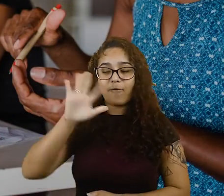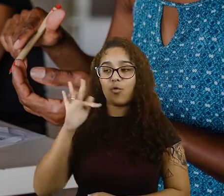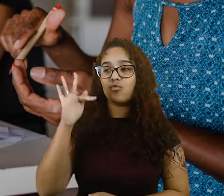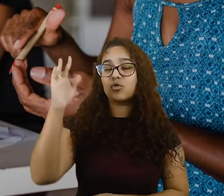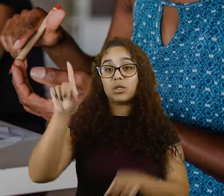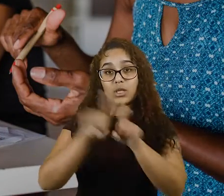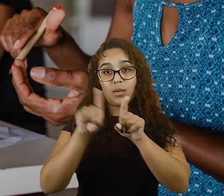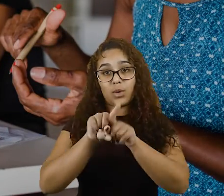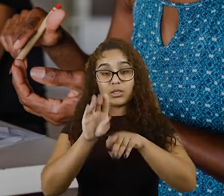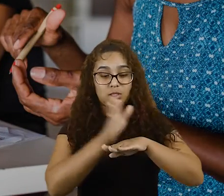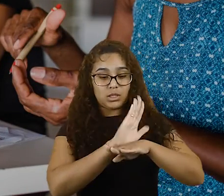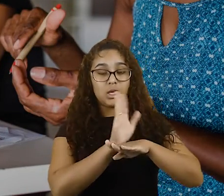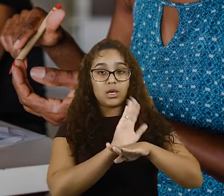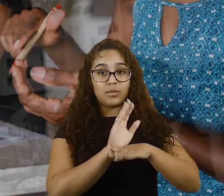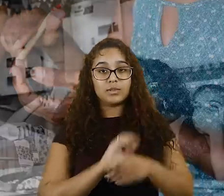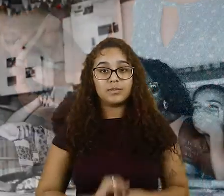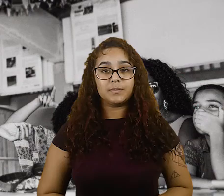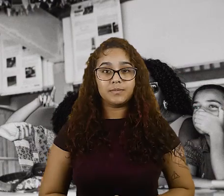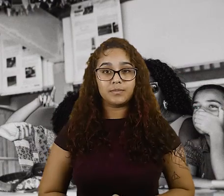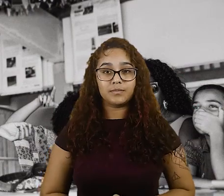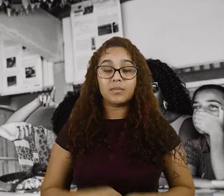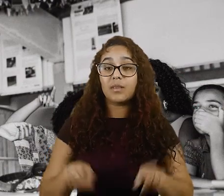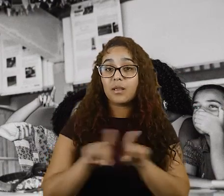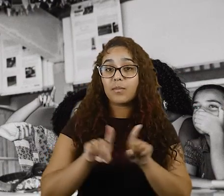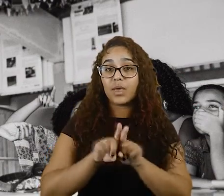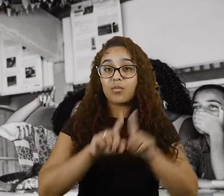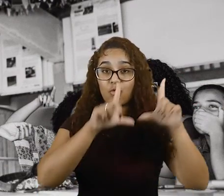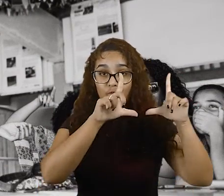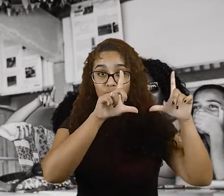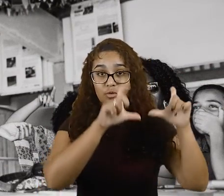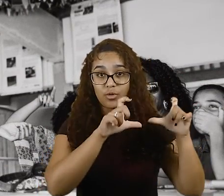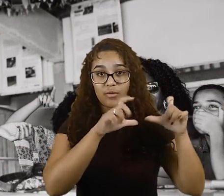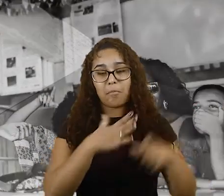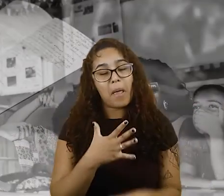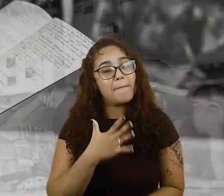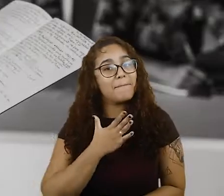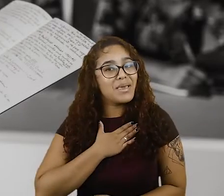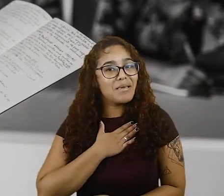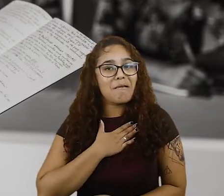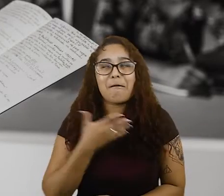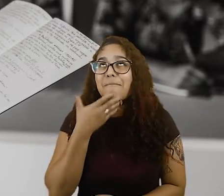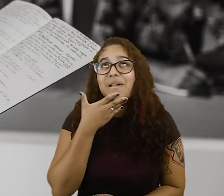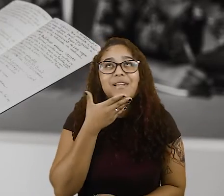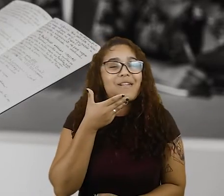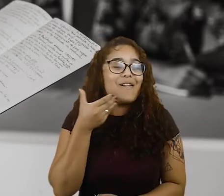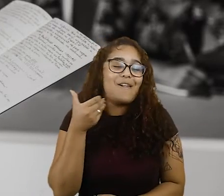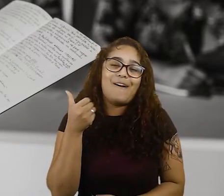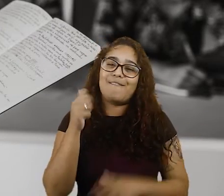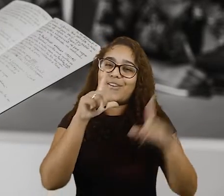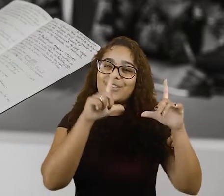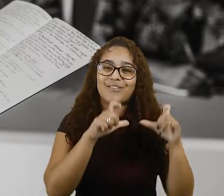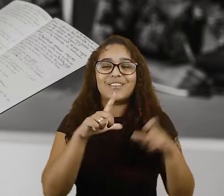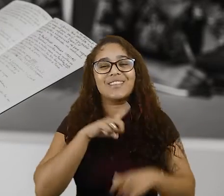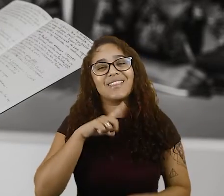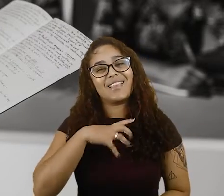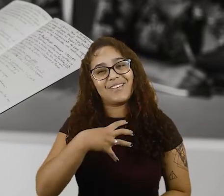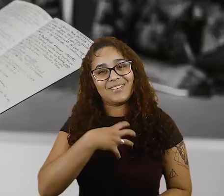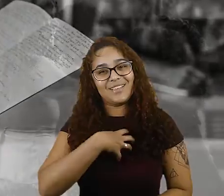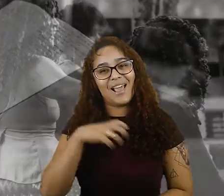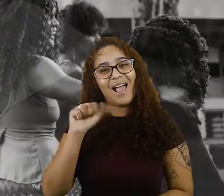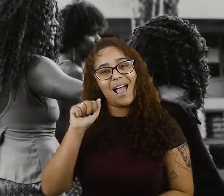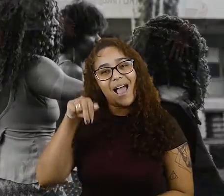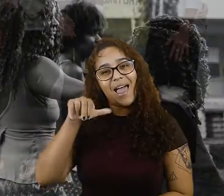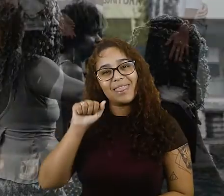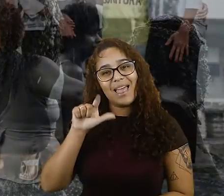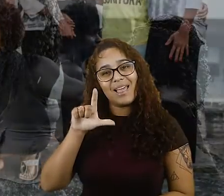em afrofuturismo e também cinema, e também da fotógrafa, que para mim é uma das melhores fotógrafas